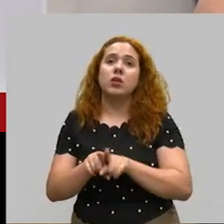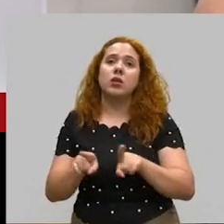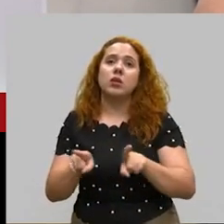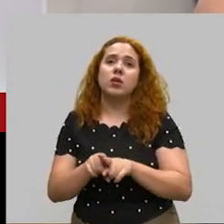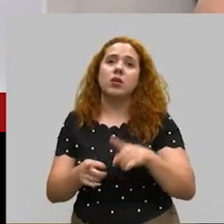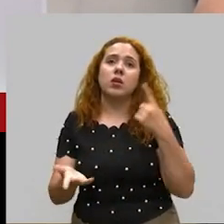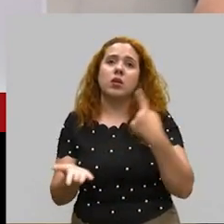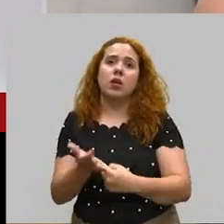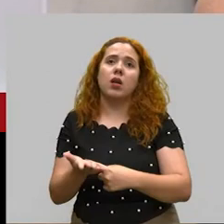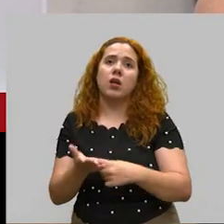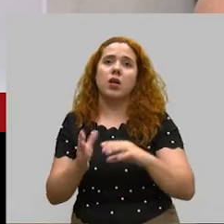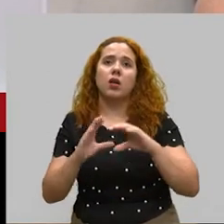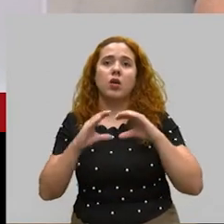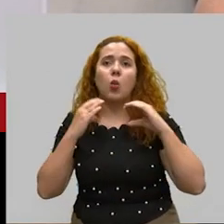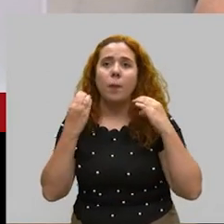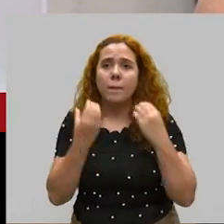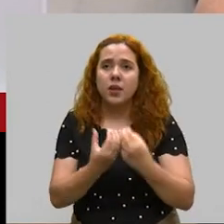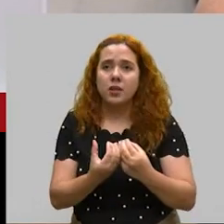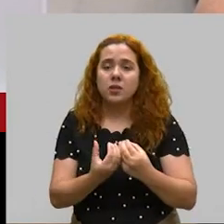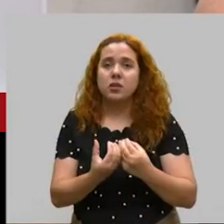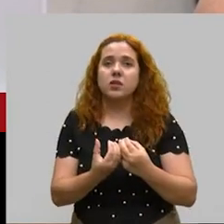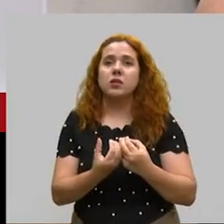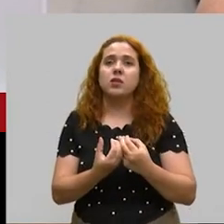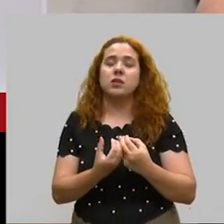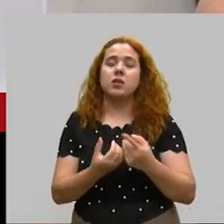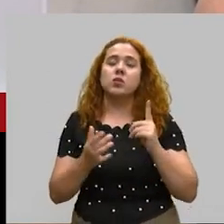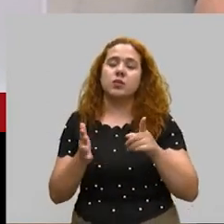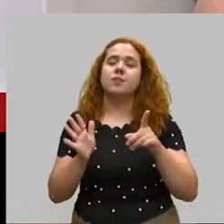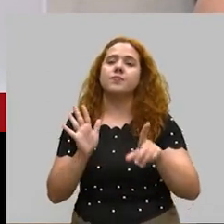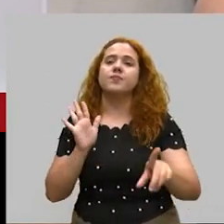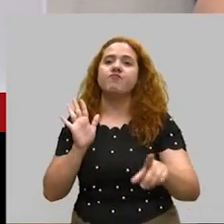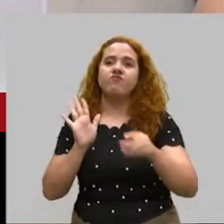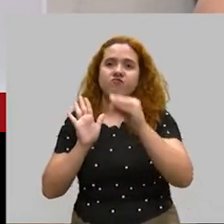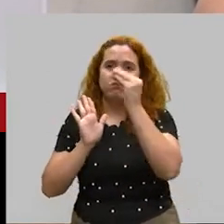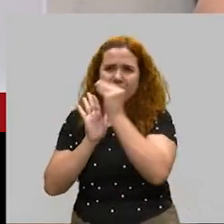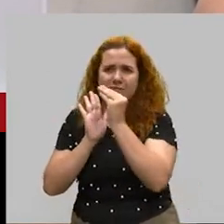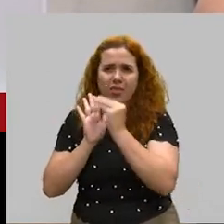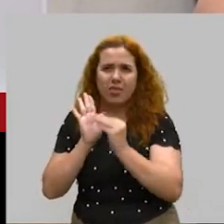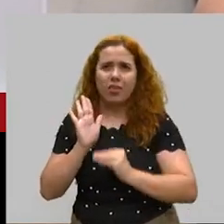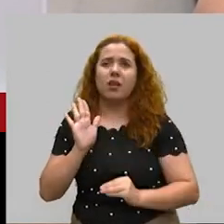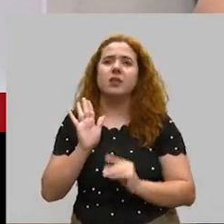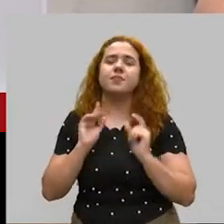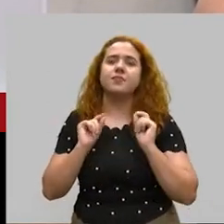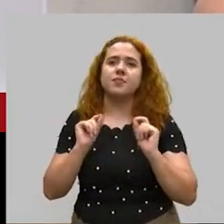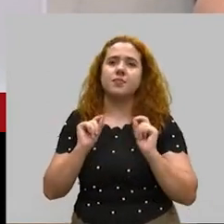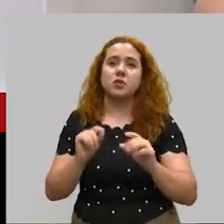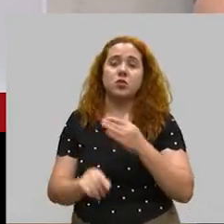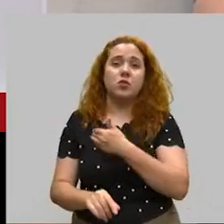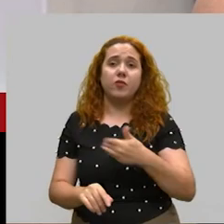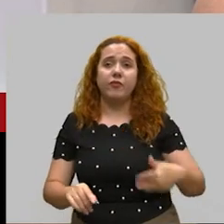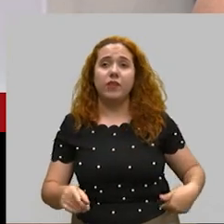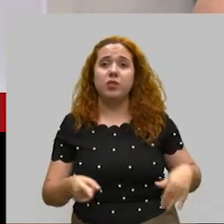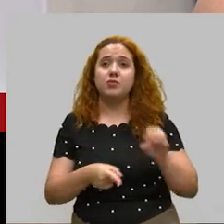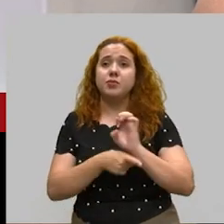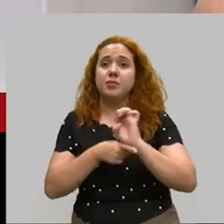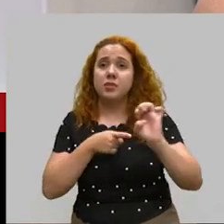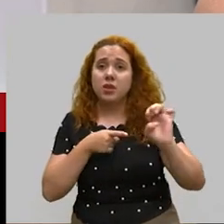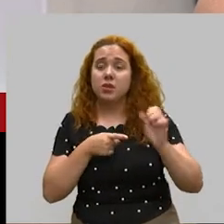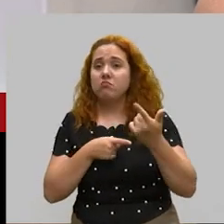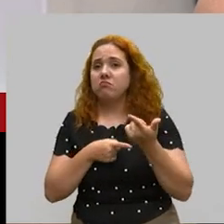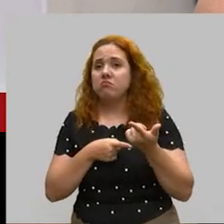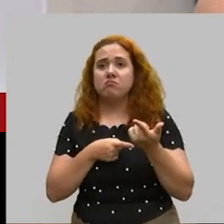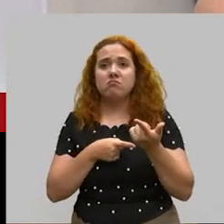compromisso da comunidade e eu queria deixar registrado aqui eh principalmente pro Governo do Estado que não